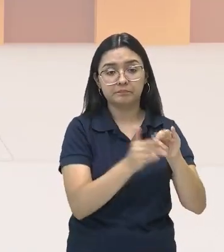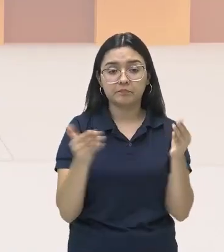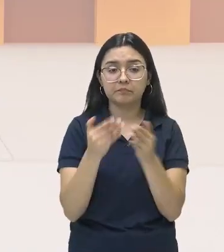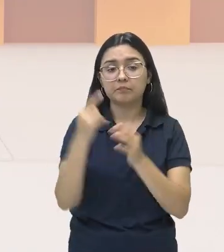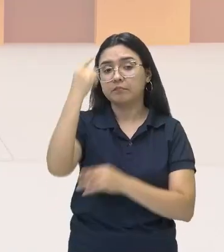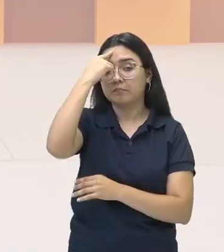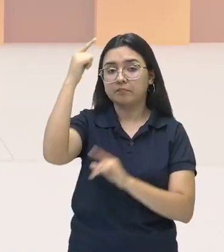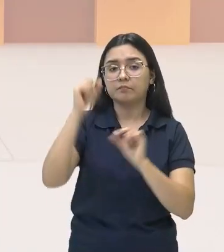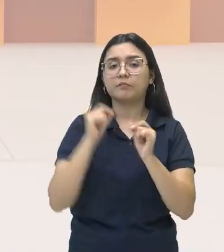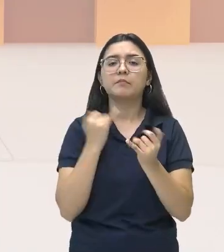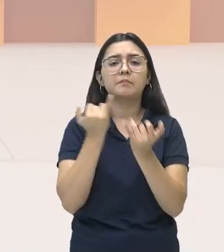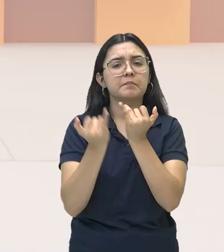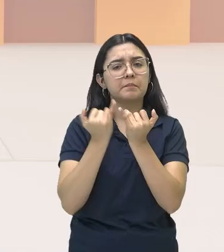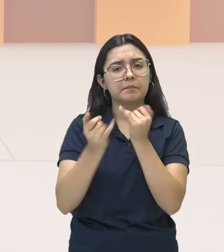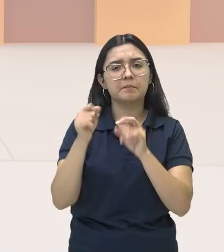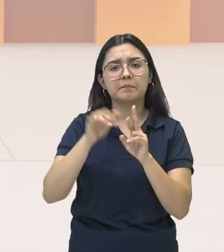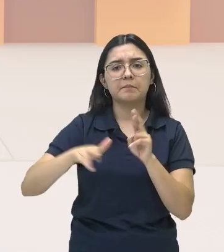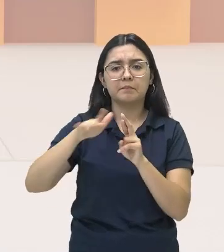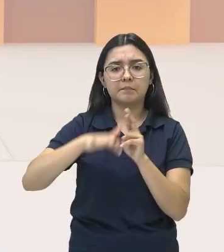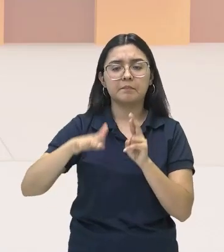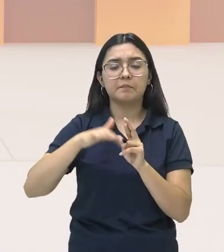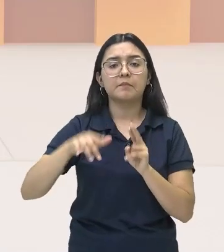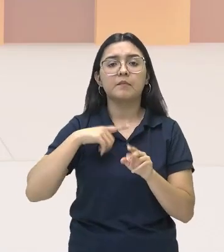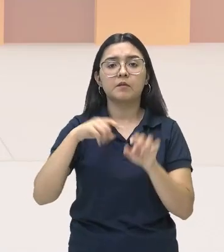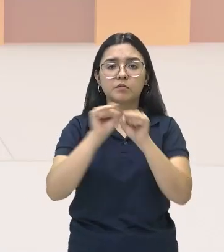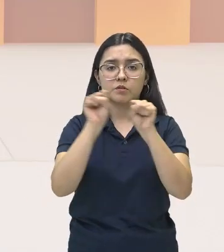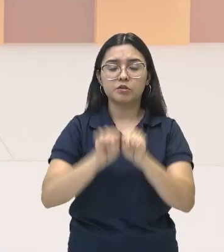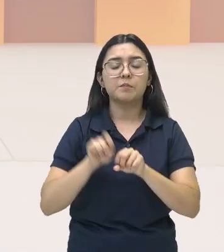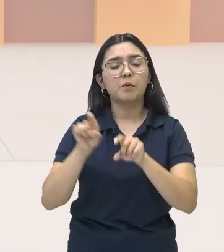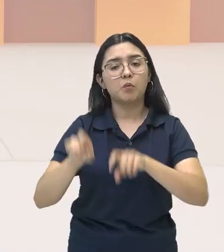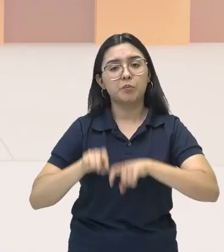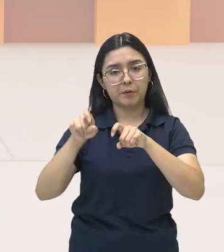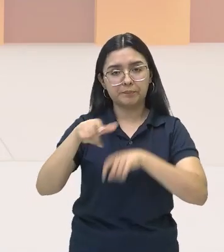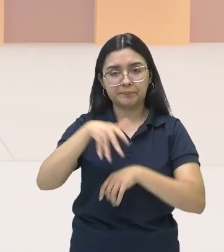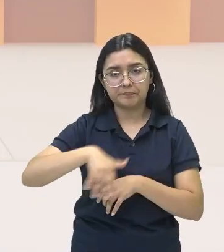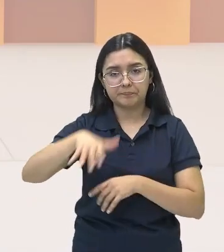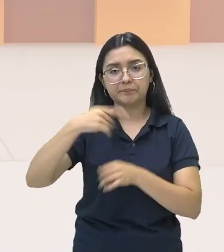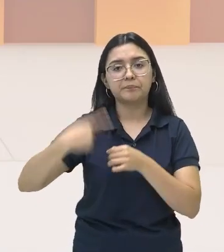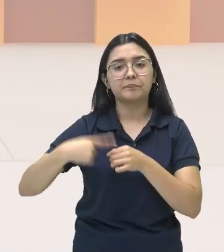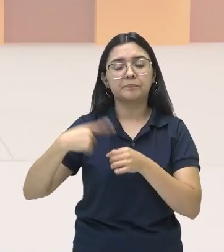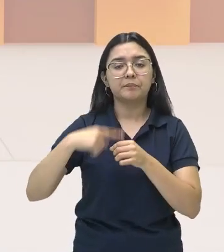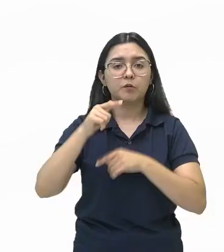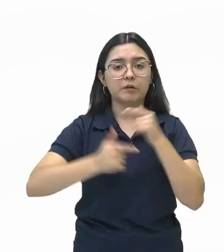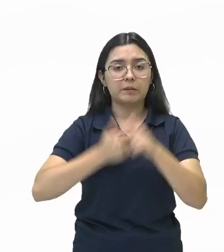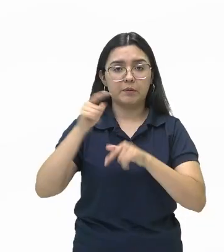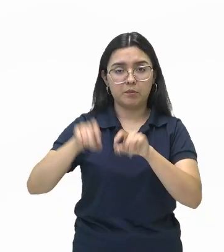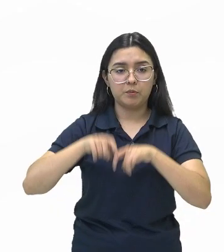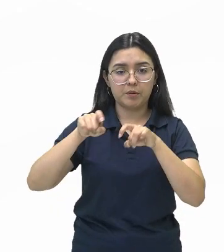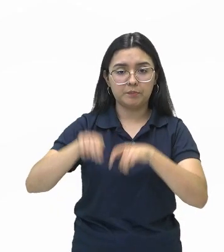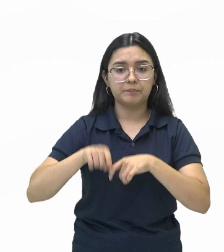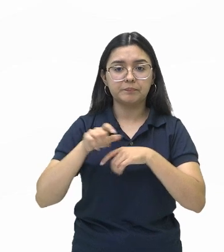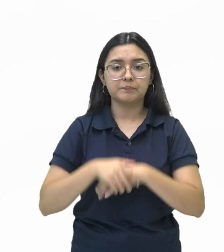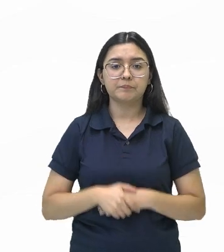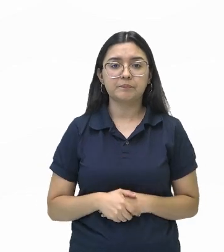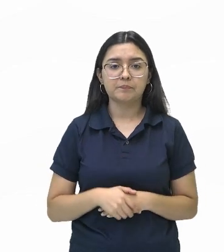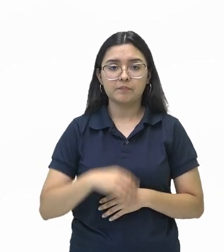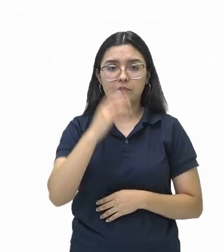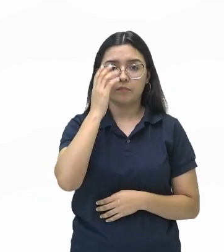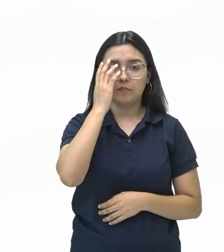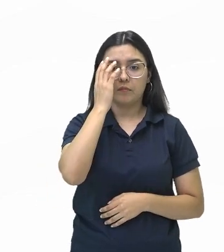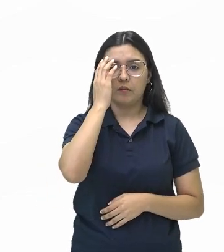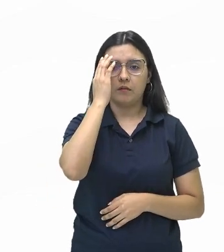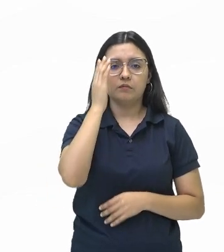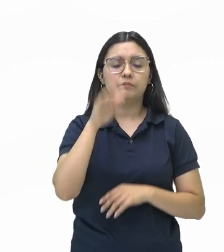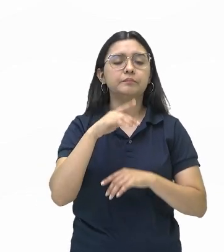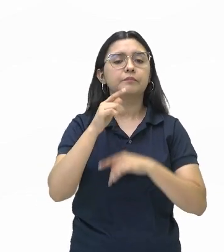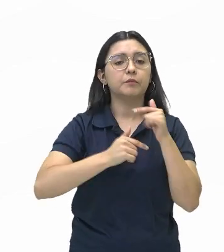que é muito próximo do ribeirinho, que é o sistema rural, o mundo rural, o trabalho rural, né?